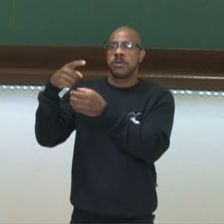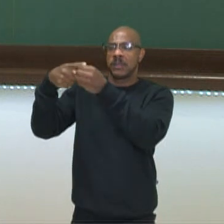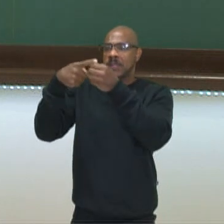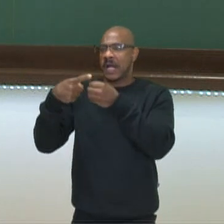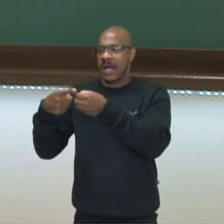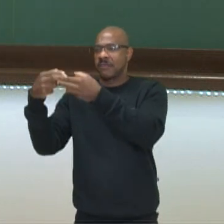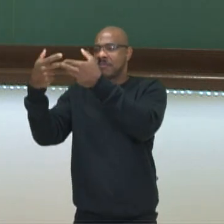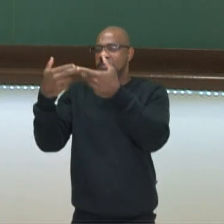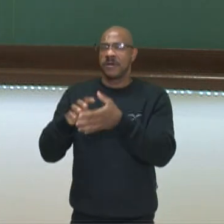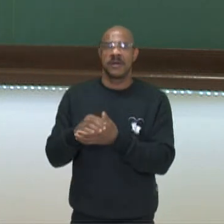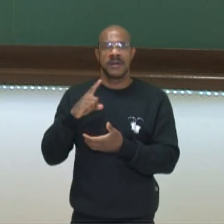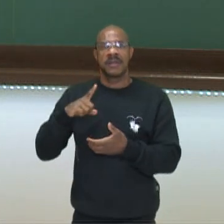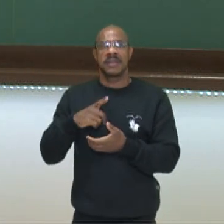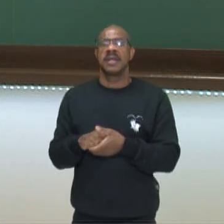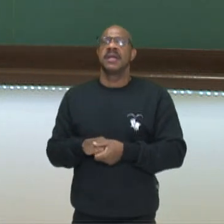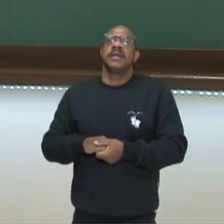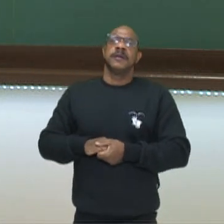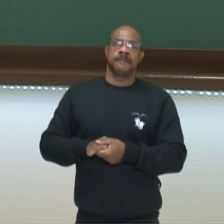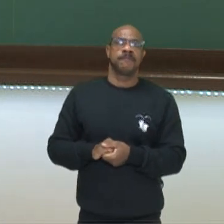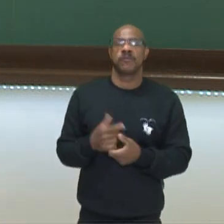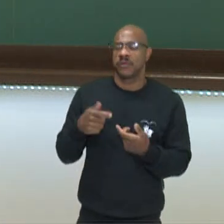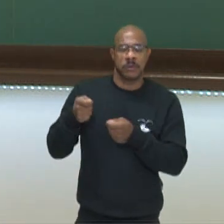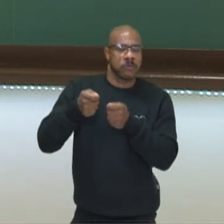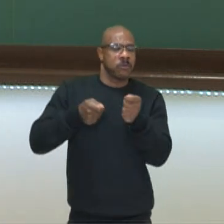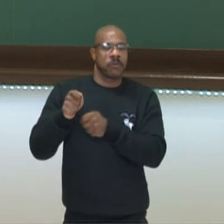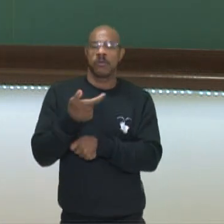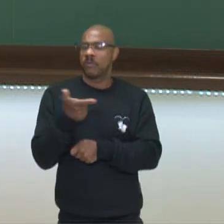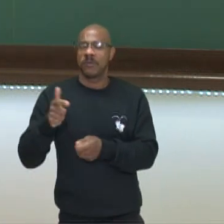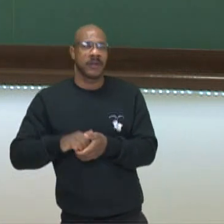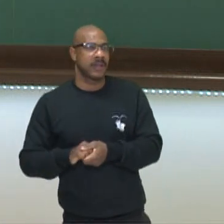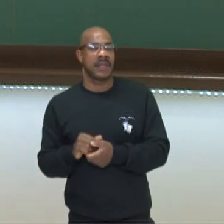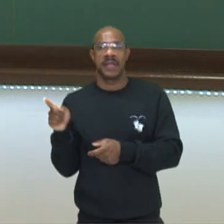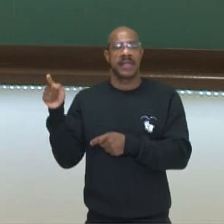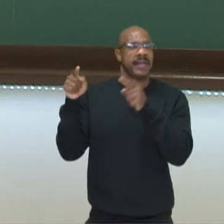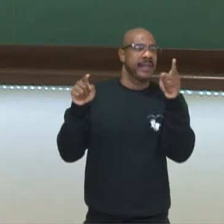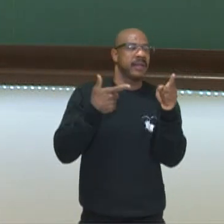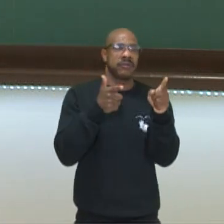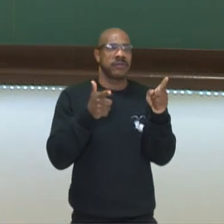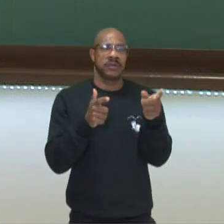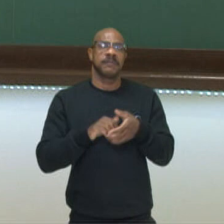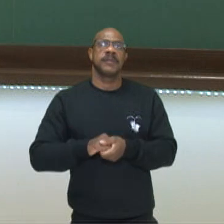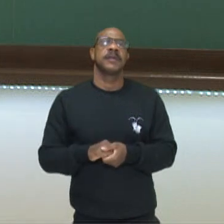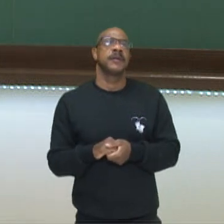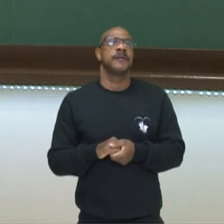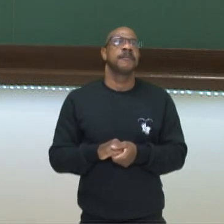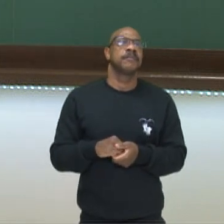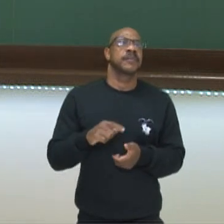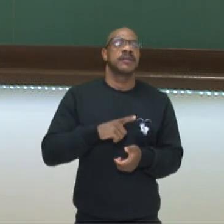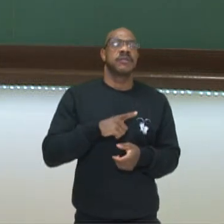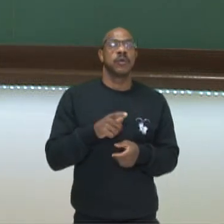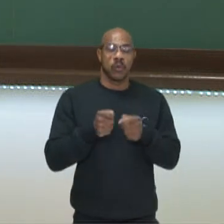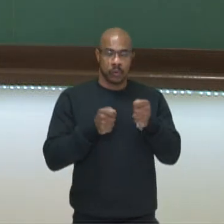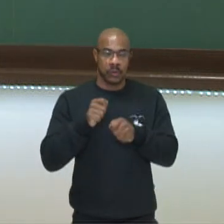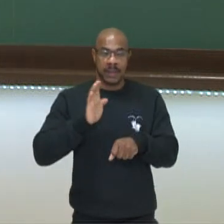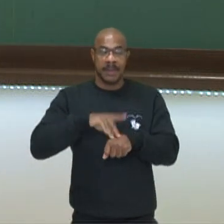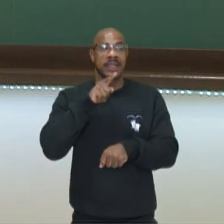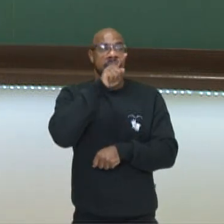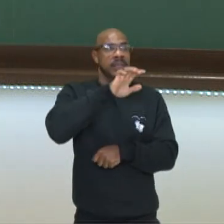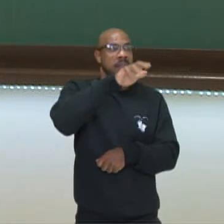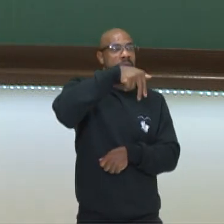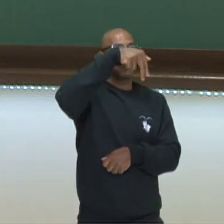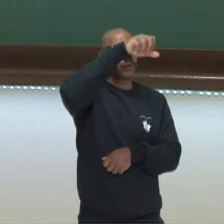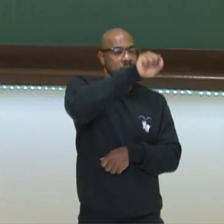estavam localizadas mais ao norte. Esse controle ele era exercido nas colônias do sul, que tinha essa característica